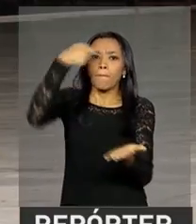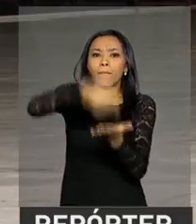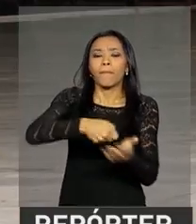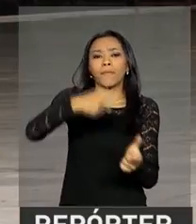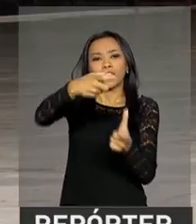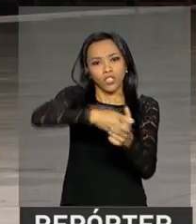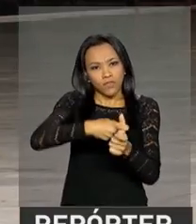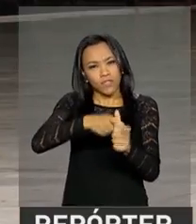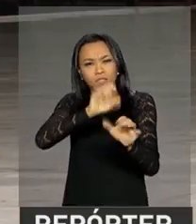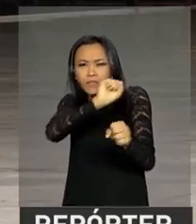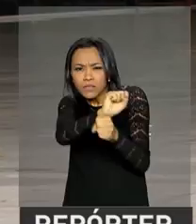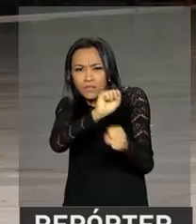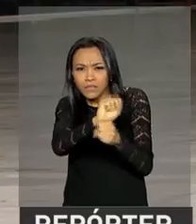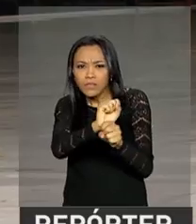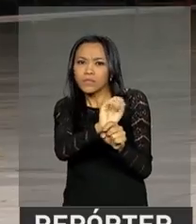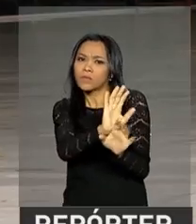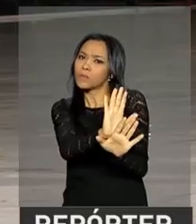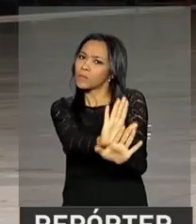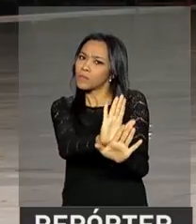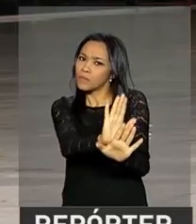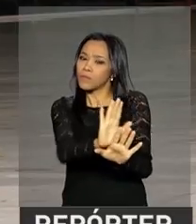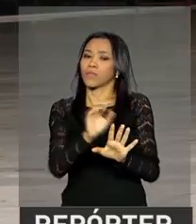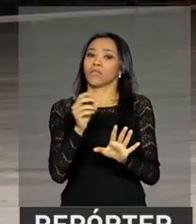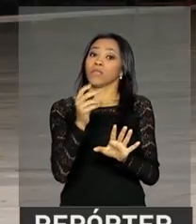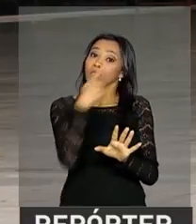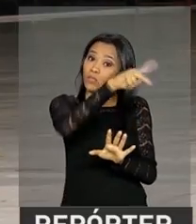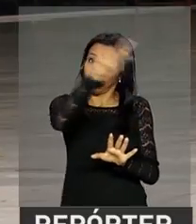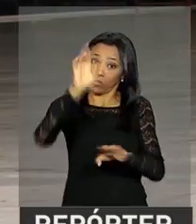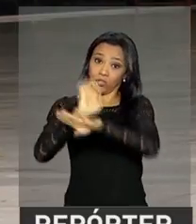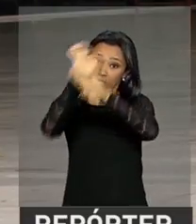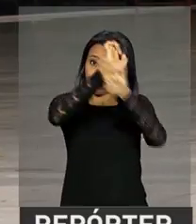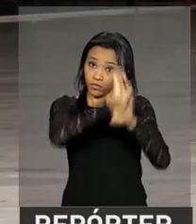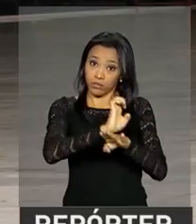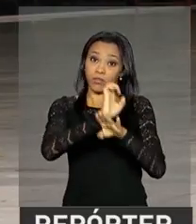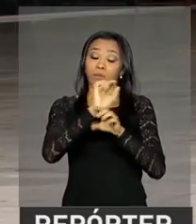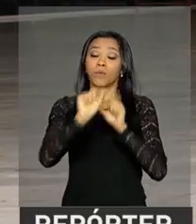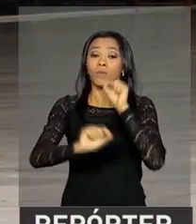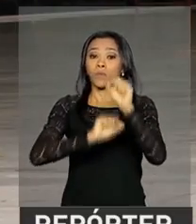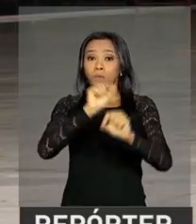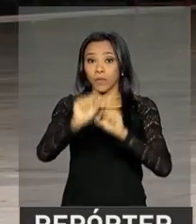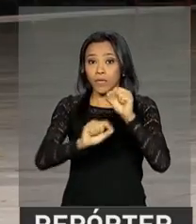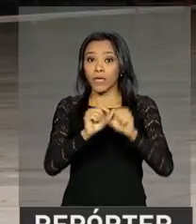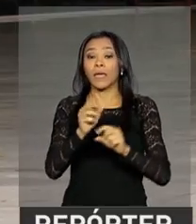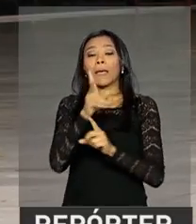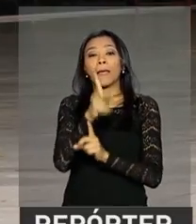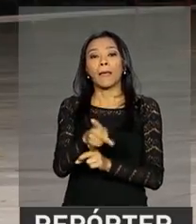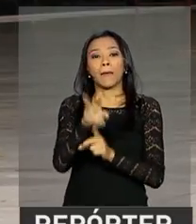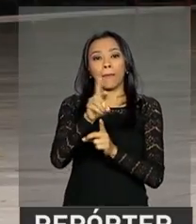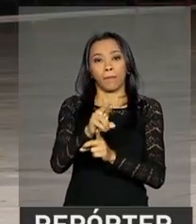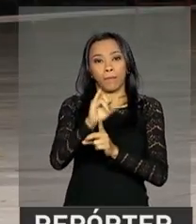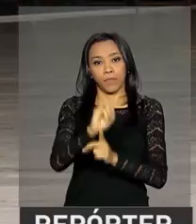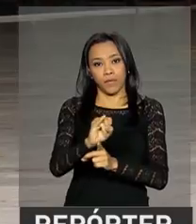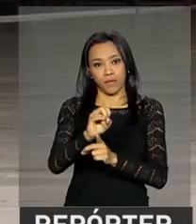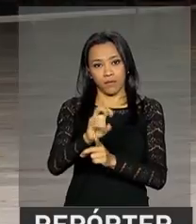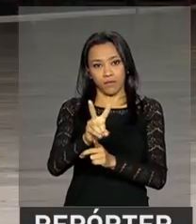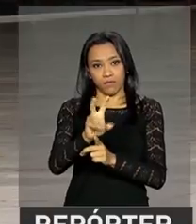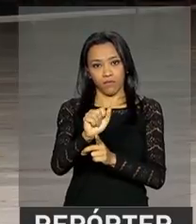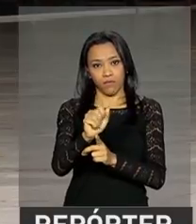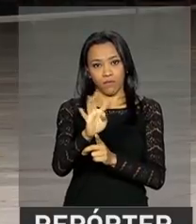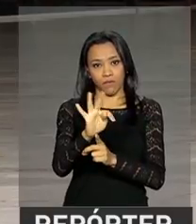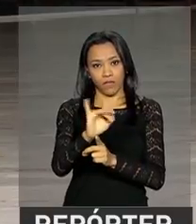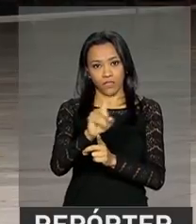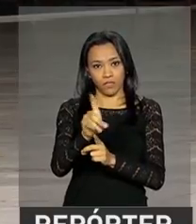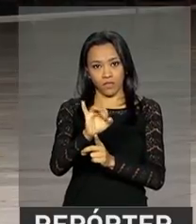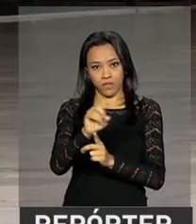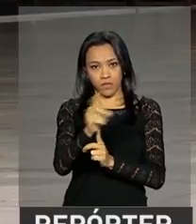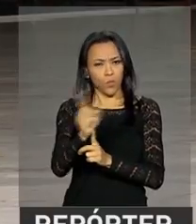Em troca da adoção de contrapartidas pelos governos locais entre elas a privatização de empresas estaduais o governo